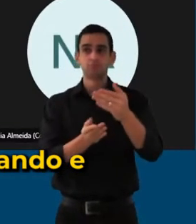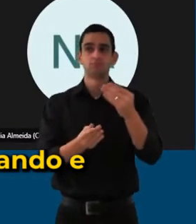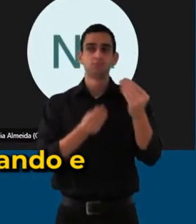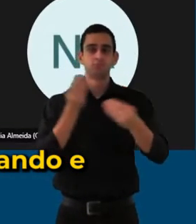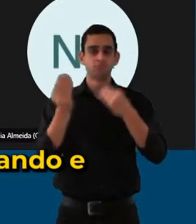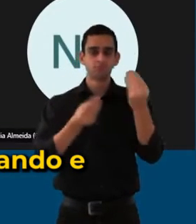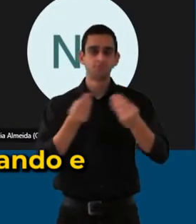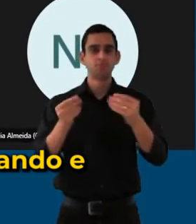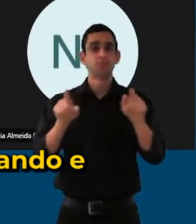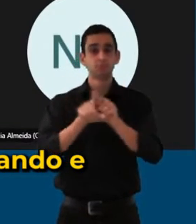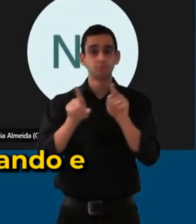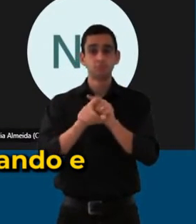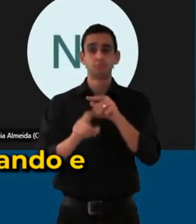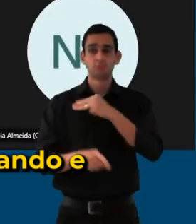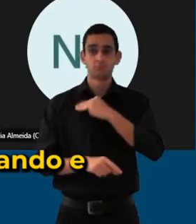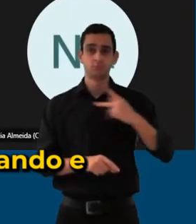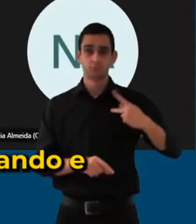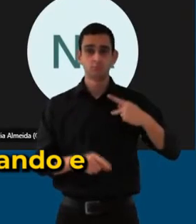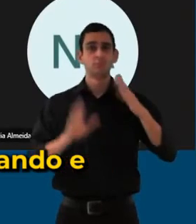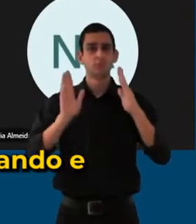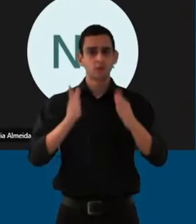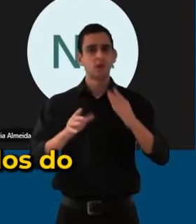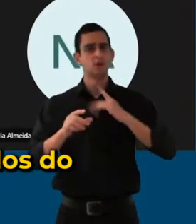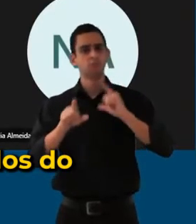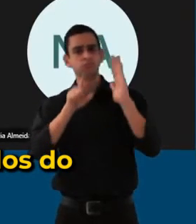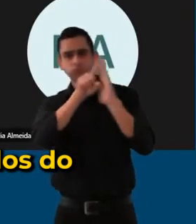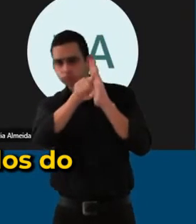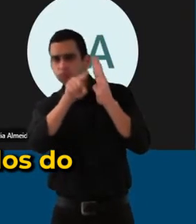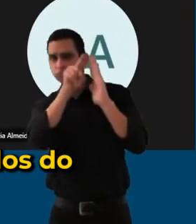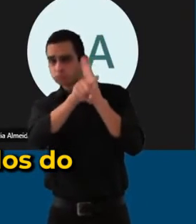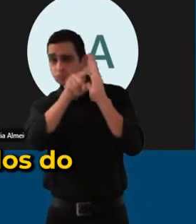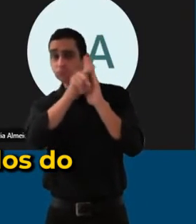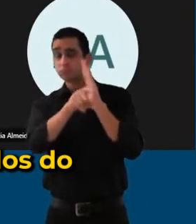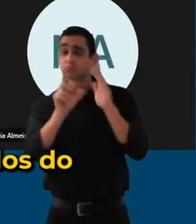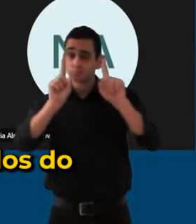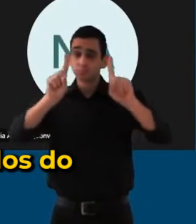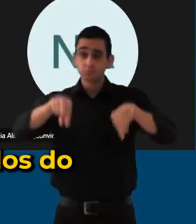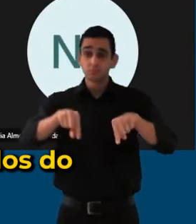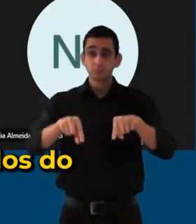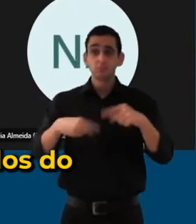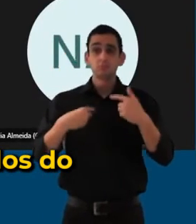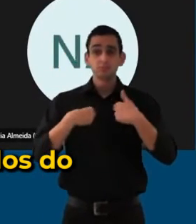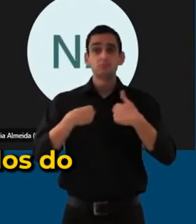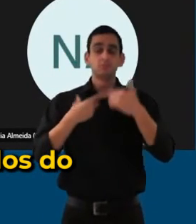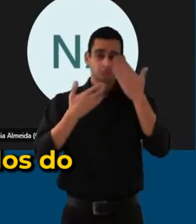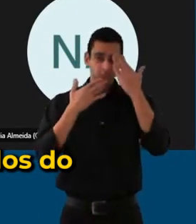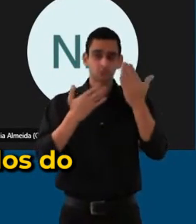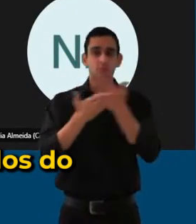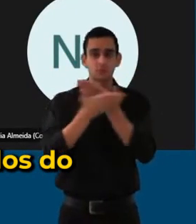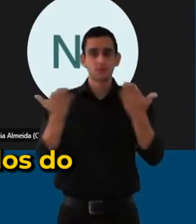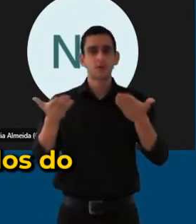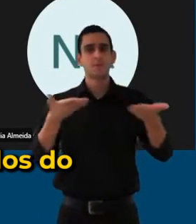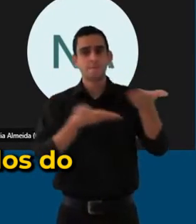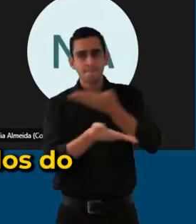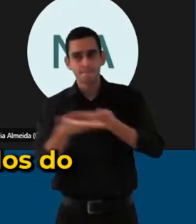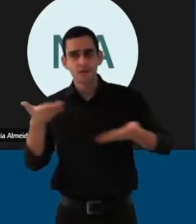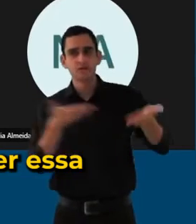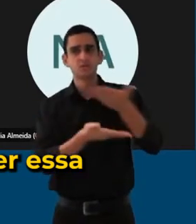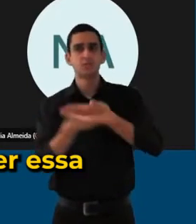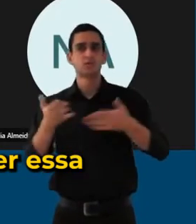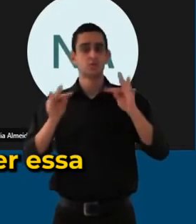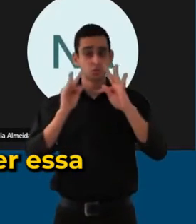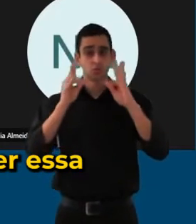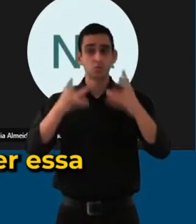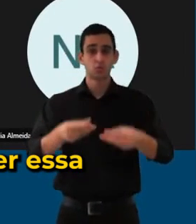Ministério Público está questionando, e desde já agradeço muito a participação dos advogados, do preposto,